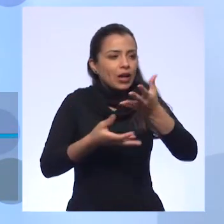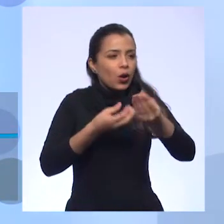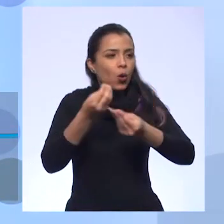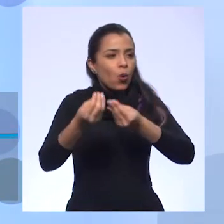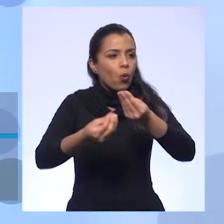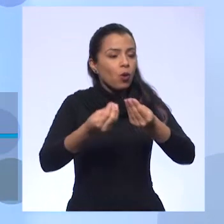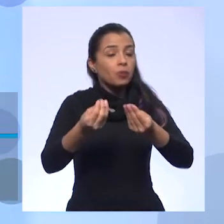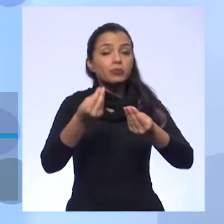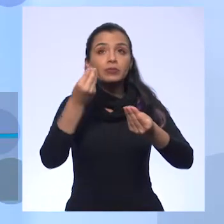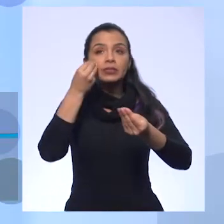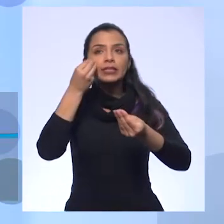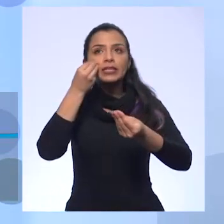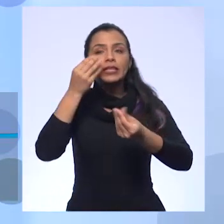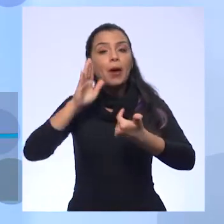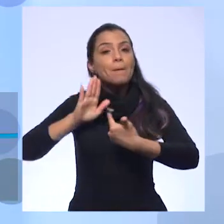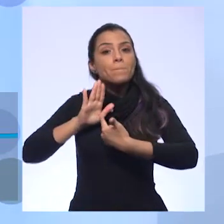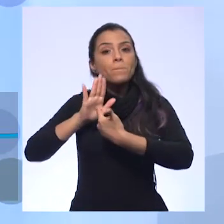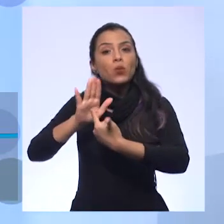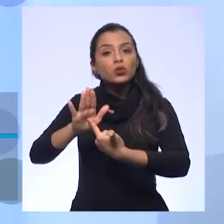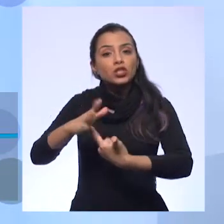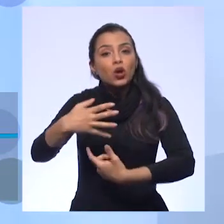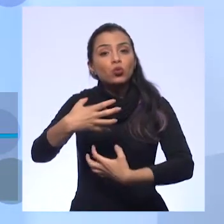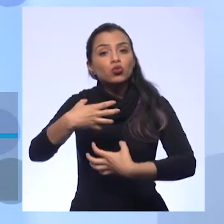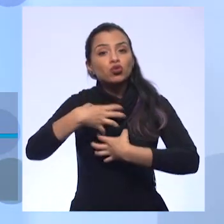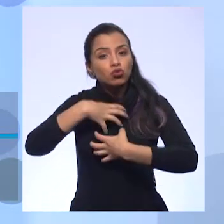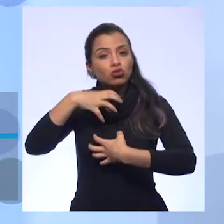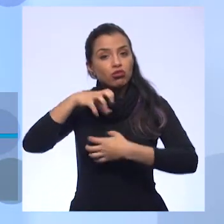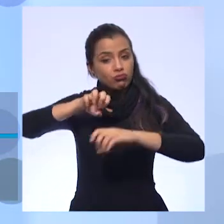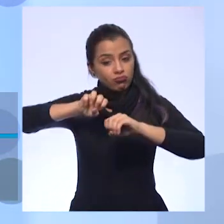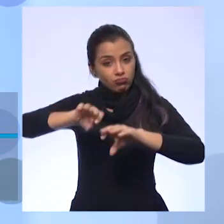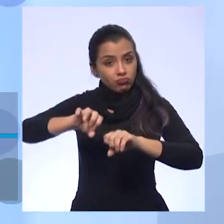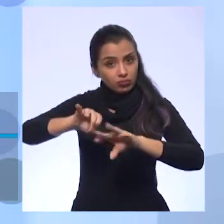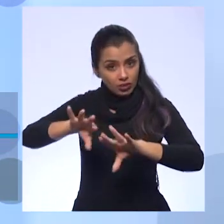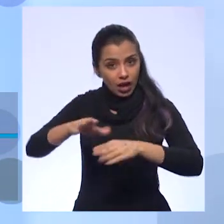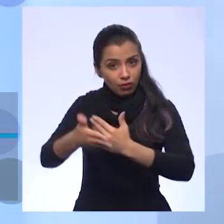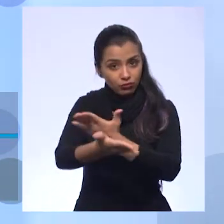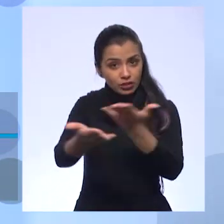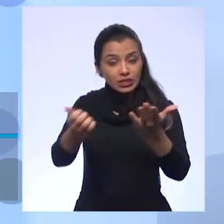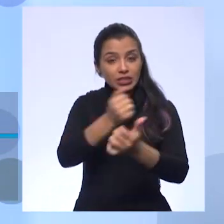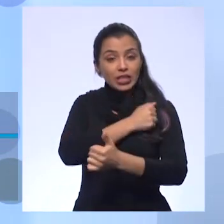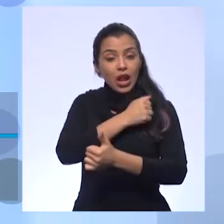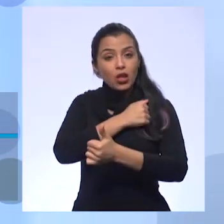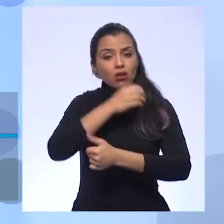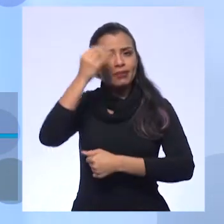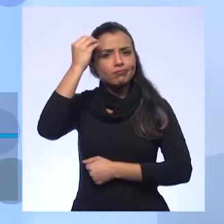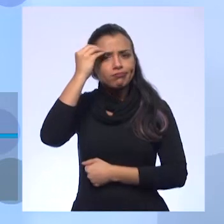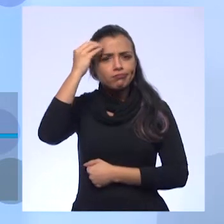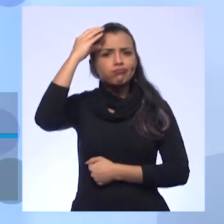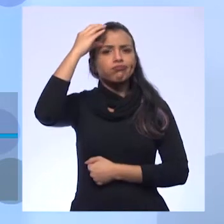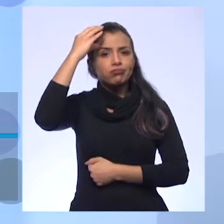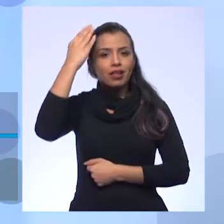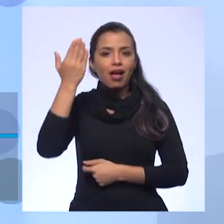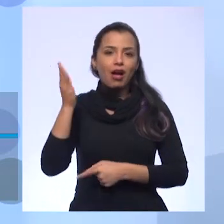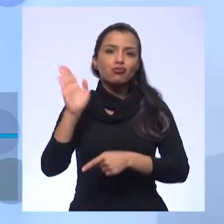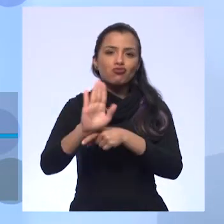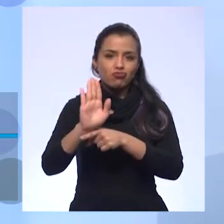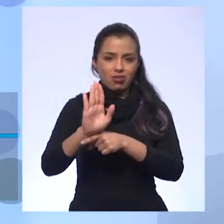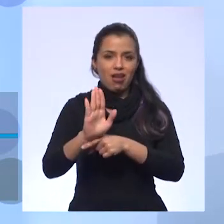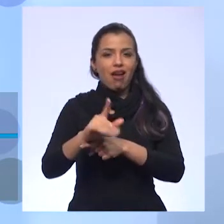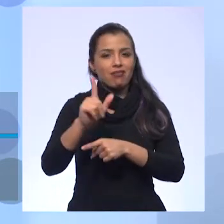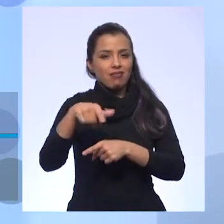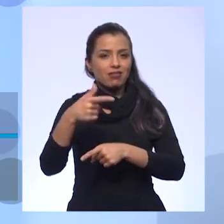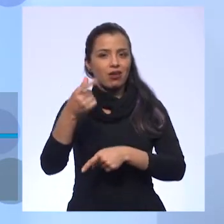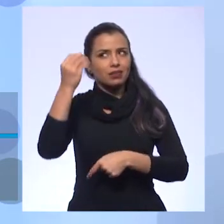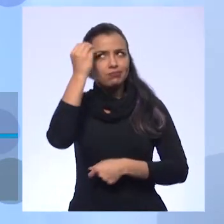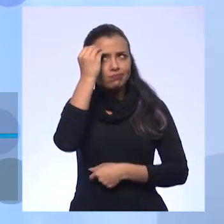coisa de ensinar o aluno e tudo mais na aula, que possa contribuir de alguma forma, né? Acho que a palavra melhor é